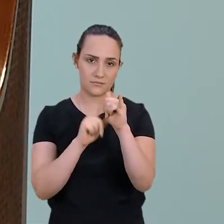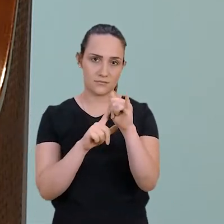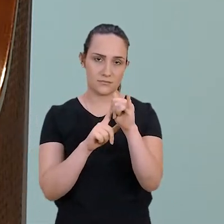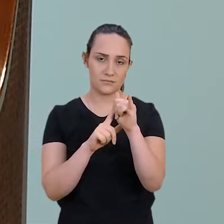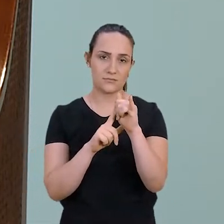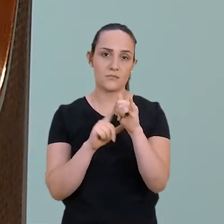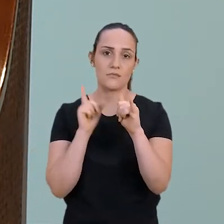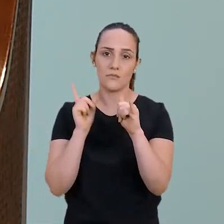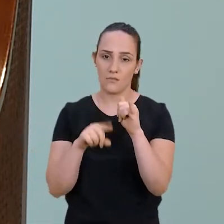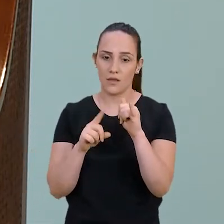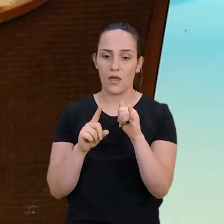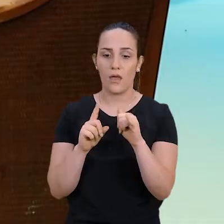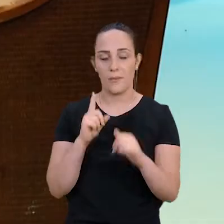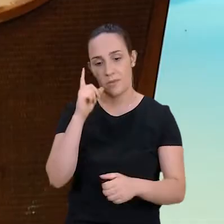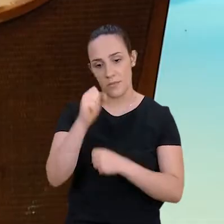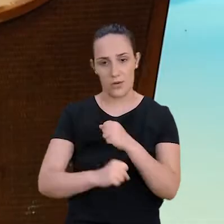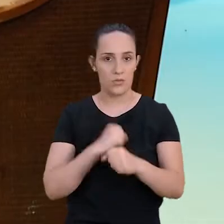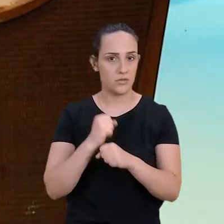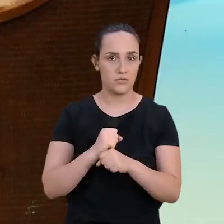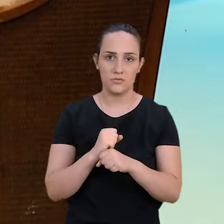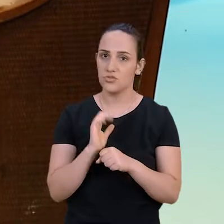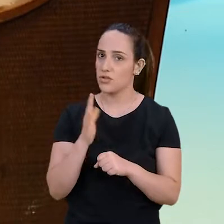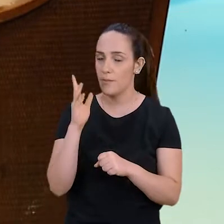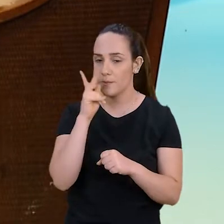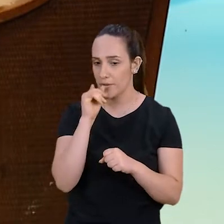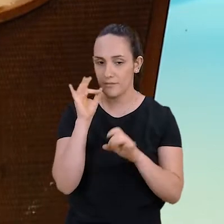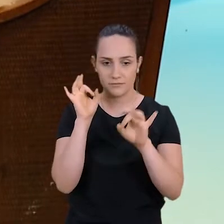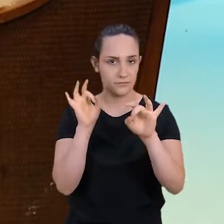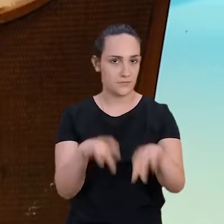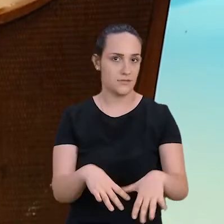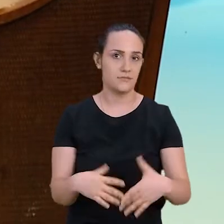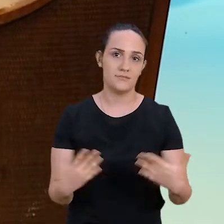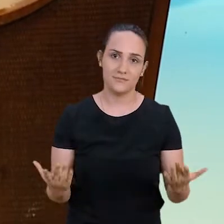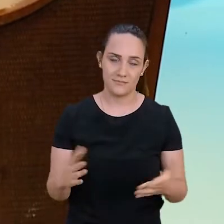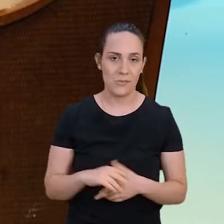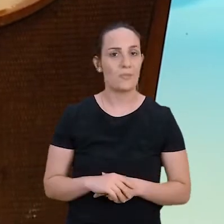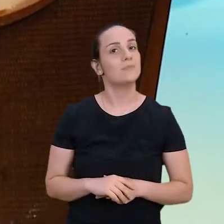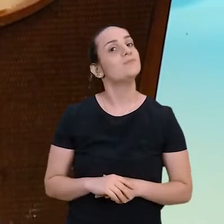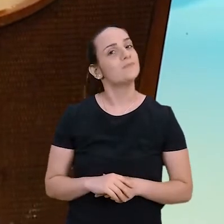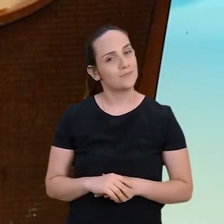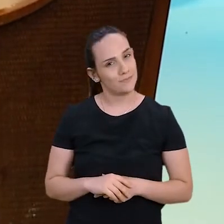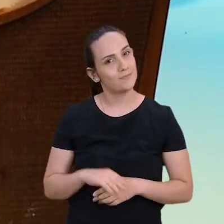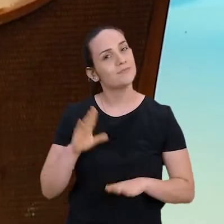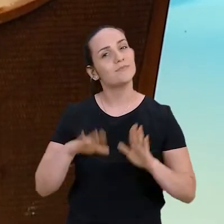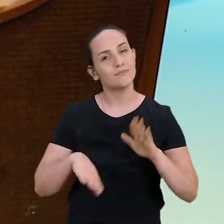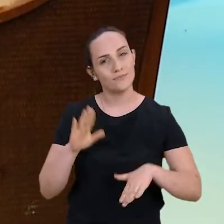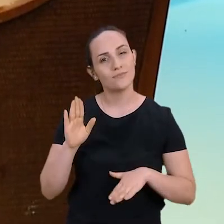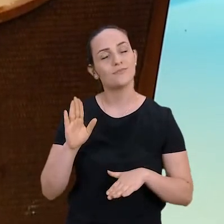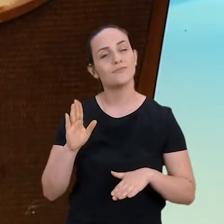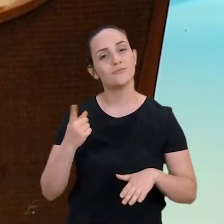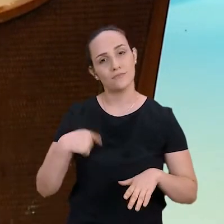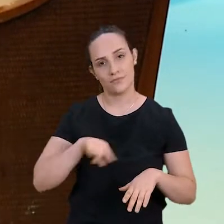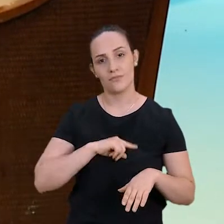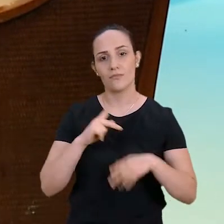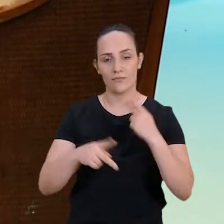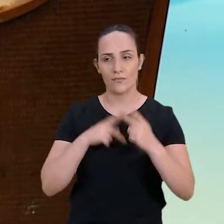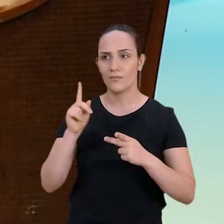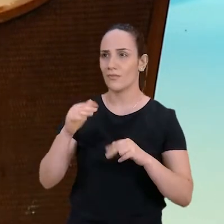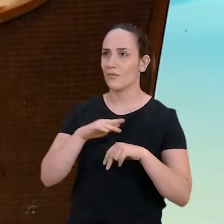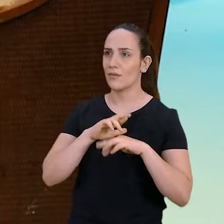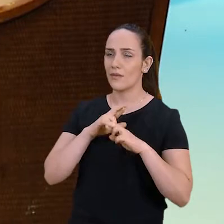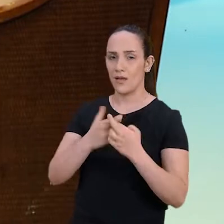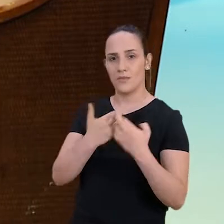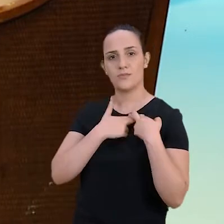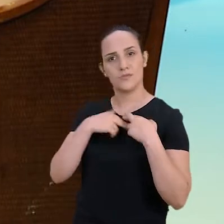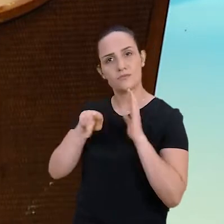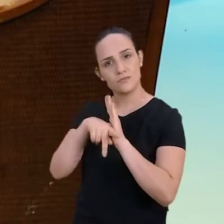de diagnóstico, eles abandonam. A gente até costuma, às vezes, jogar responsabilidade para o poder público, sendo